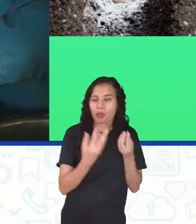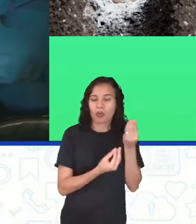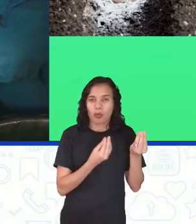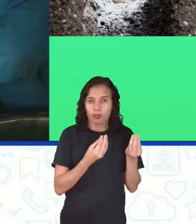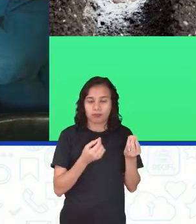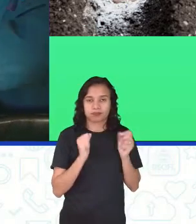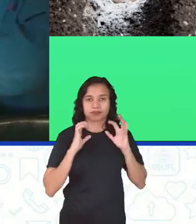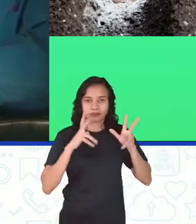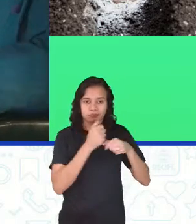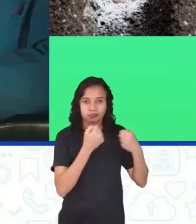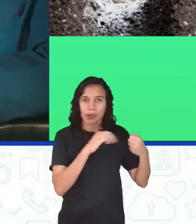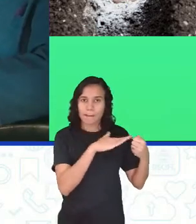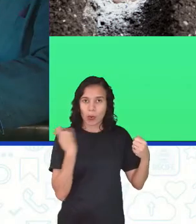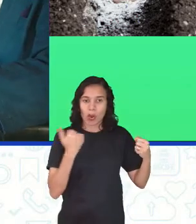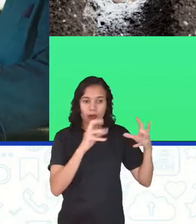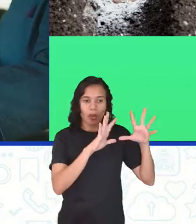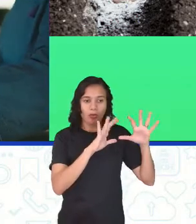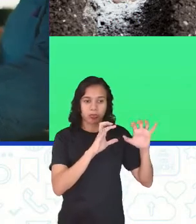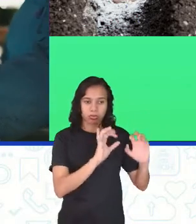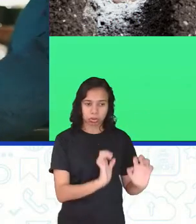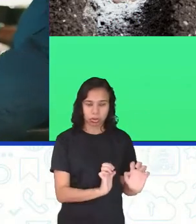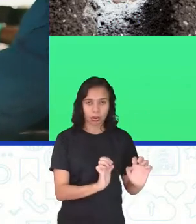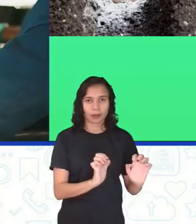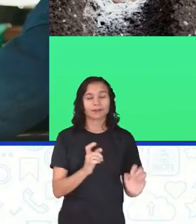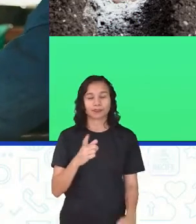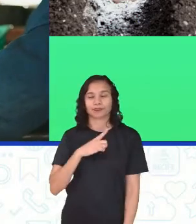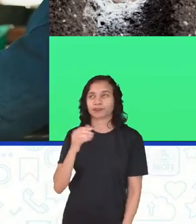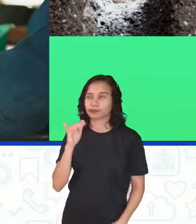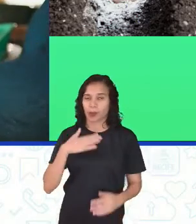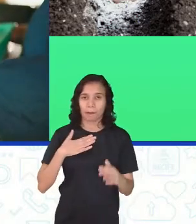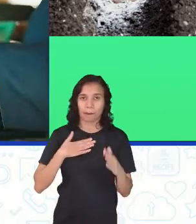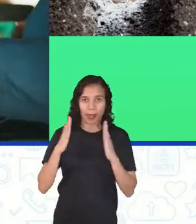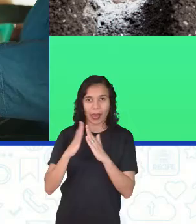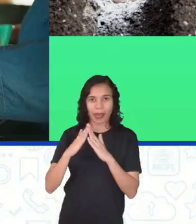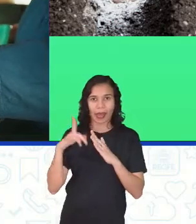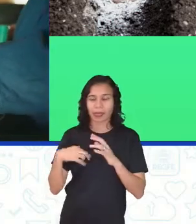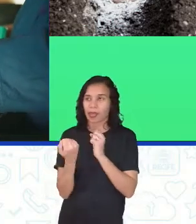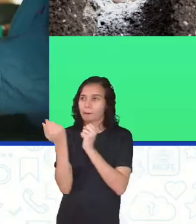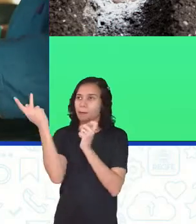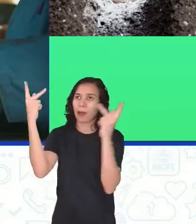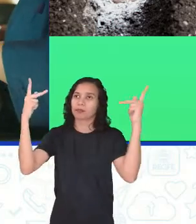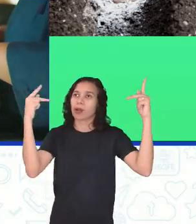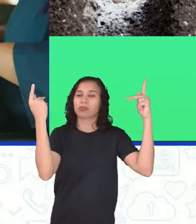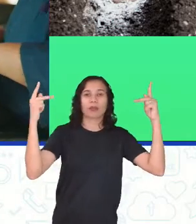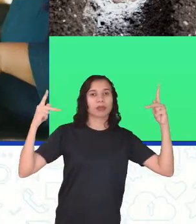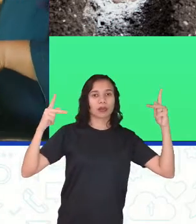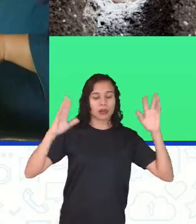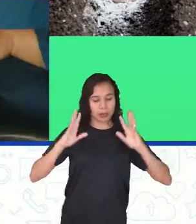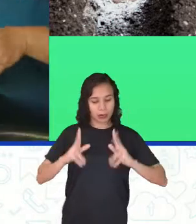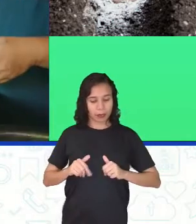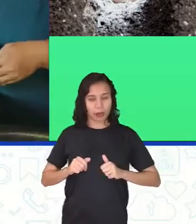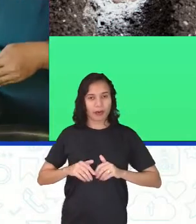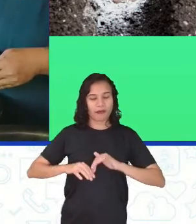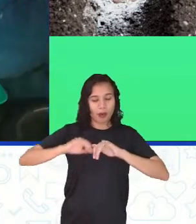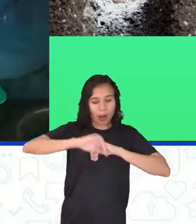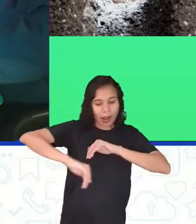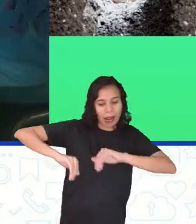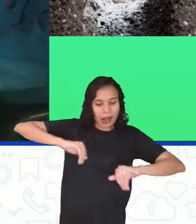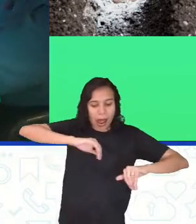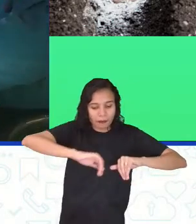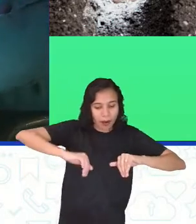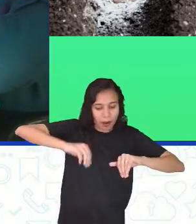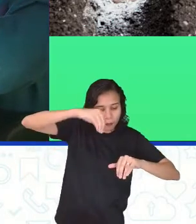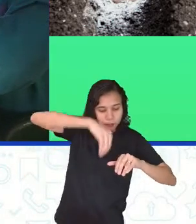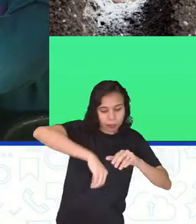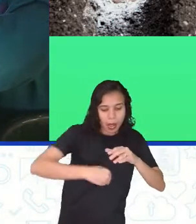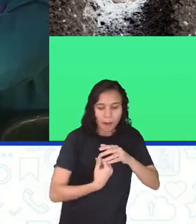decomposição. Então, eu tenho um jardim na minha casa. Vou colocar, fiz uma limpeza no quintal. Vou cavar um buraco e vou colocar as